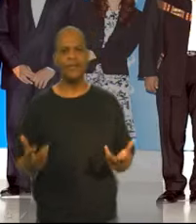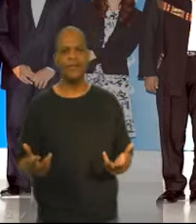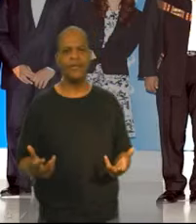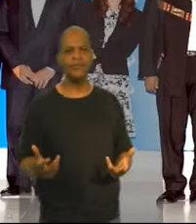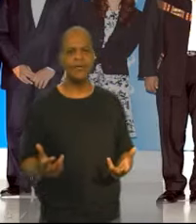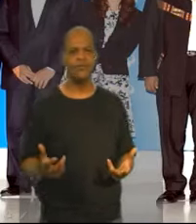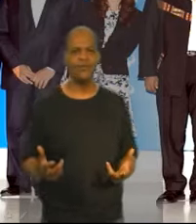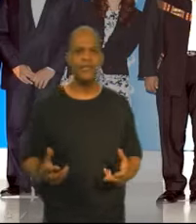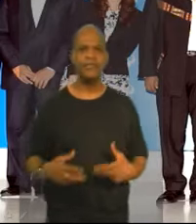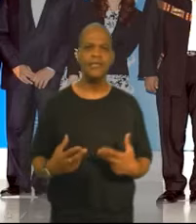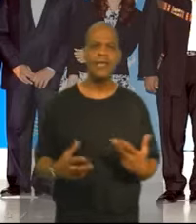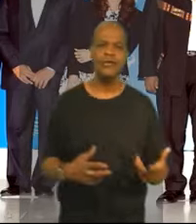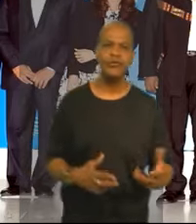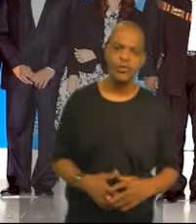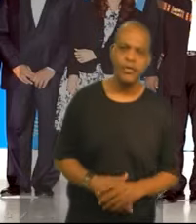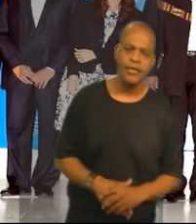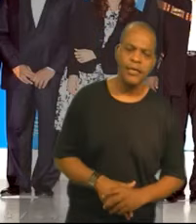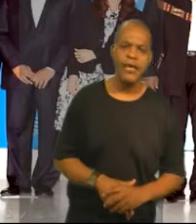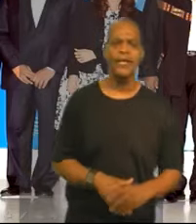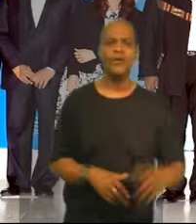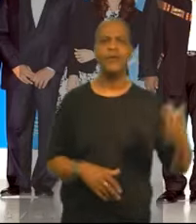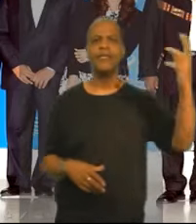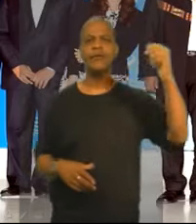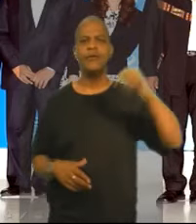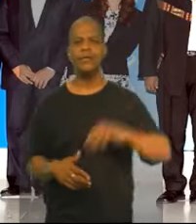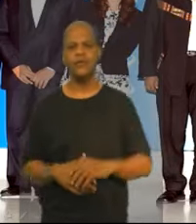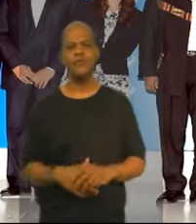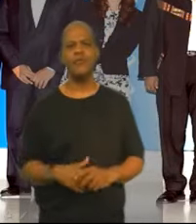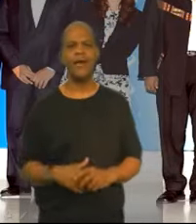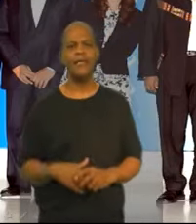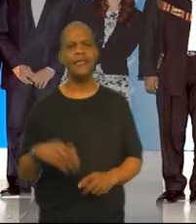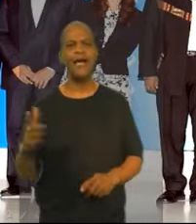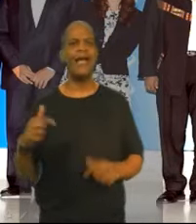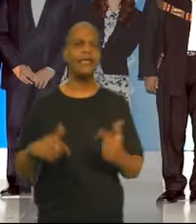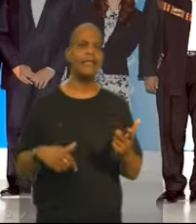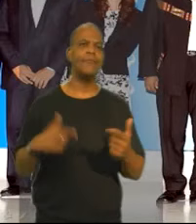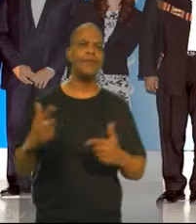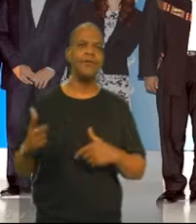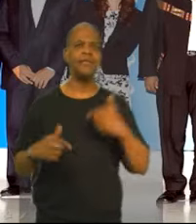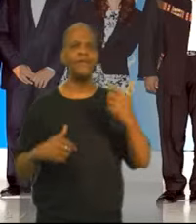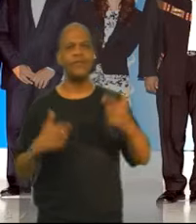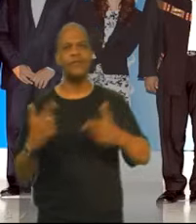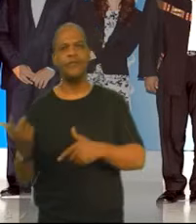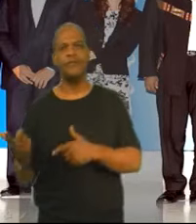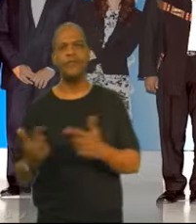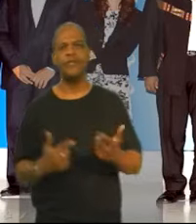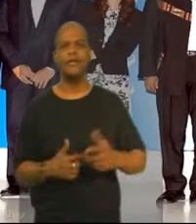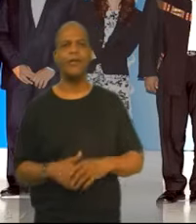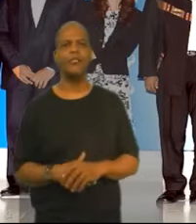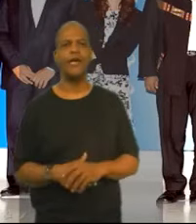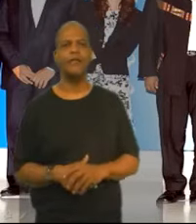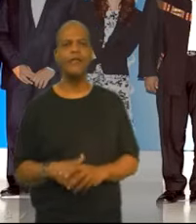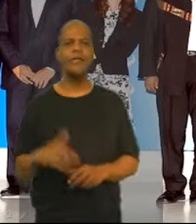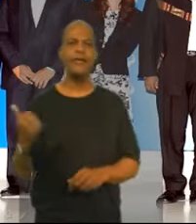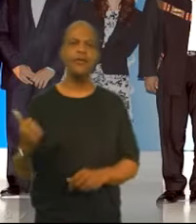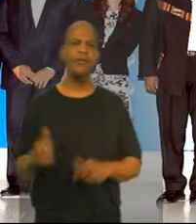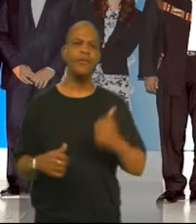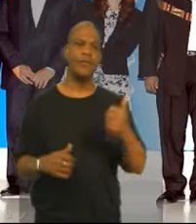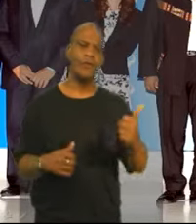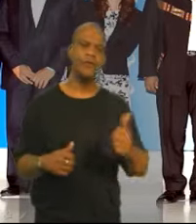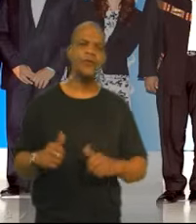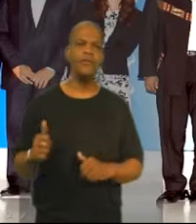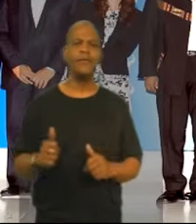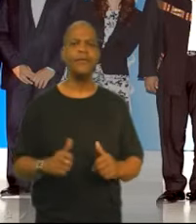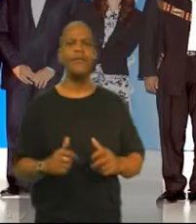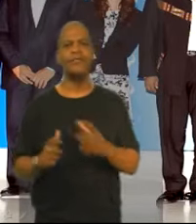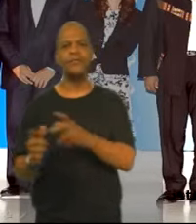fazer é, através da Unasul, sentar e discutir. E aí, como é que está a educação no seu país? Ah, aqui está bom, tá, nós fizemos esse e aquele projeto. E a